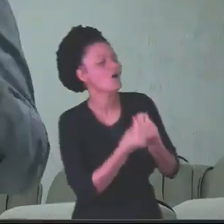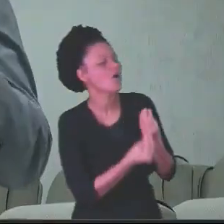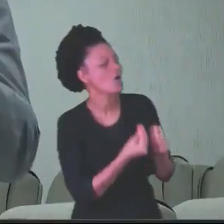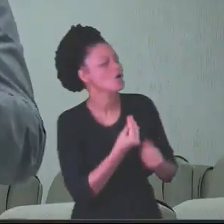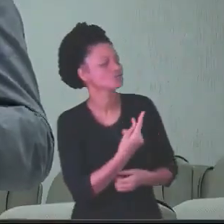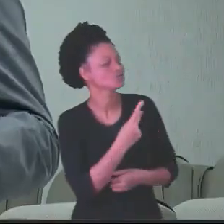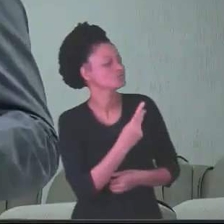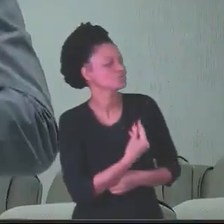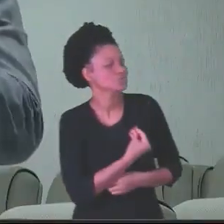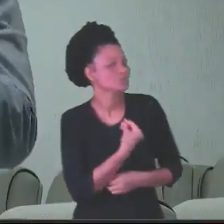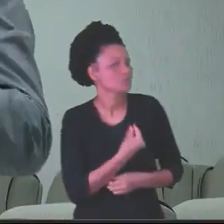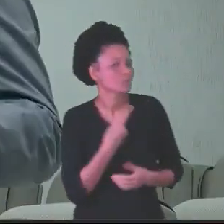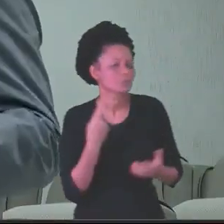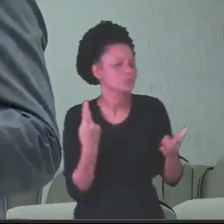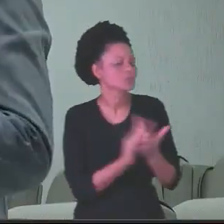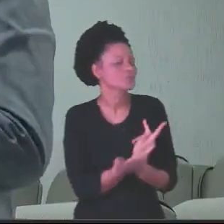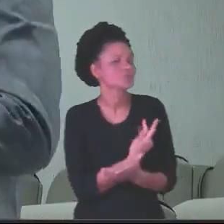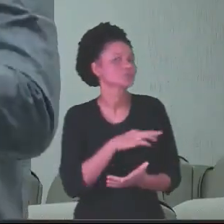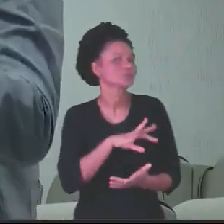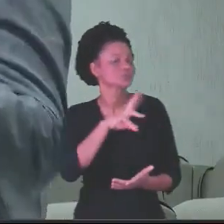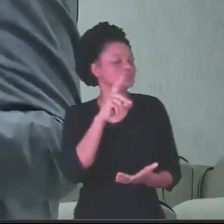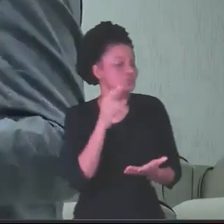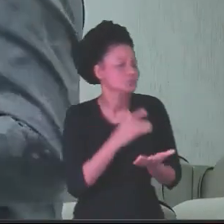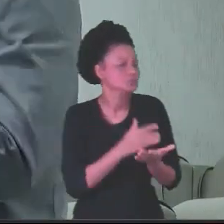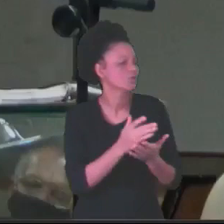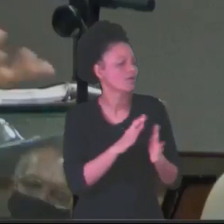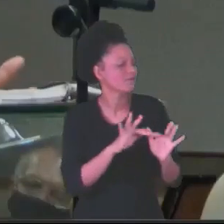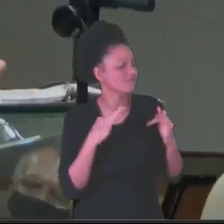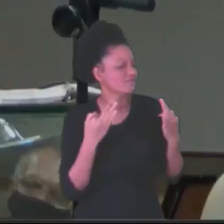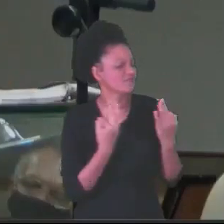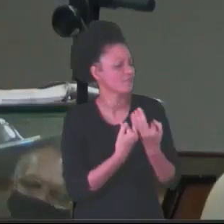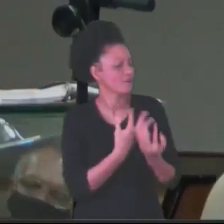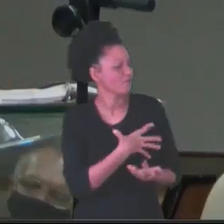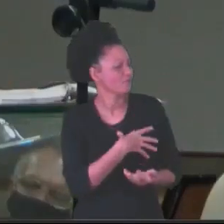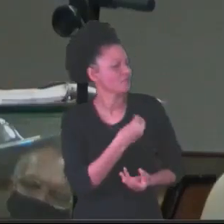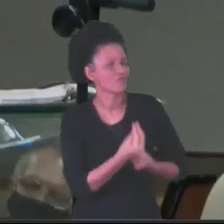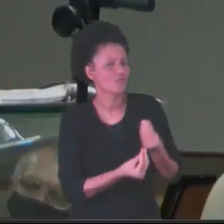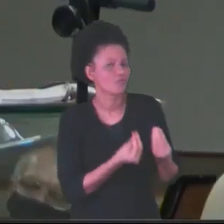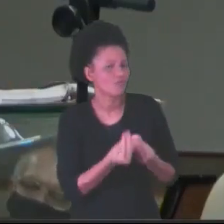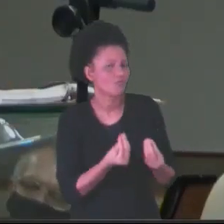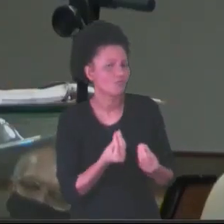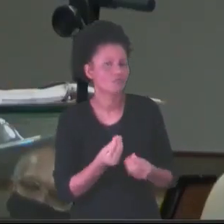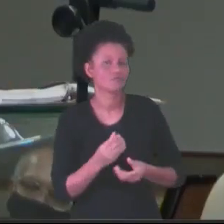como foi que ela foi parar quando começou família filhos